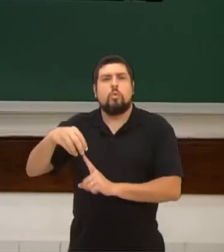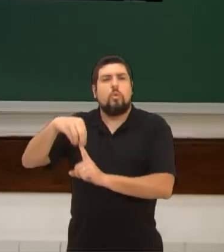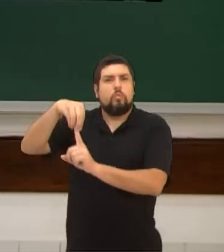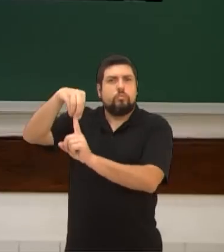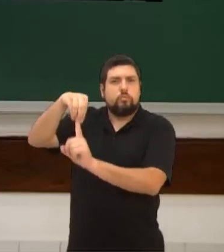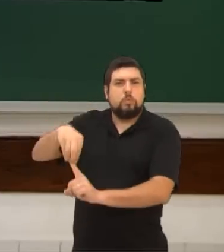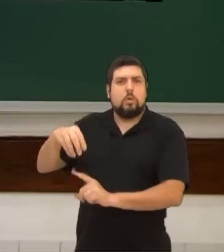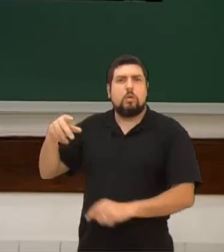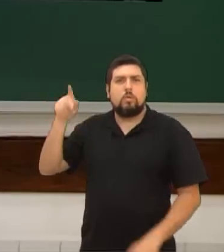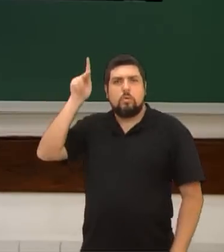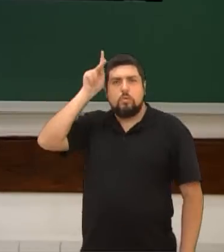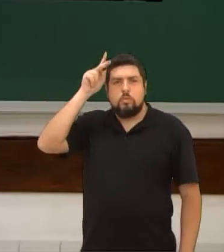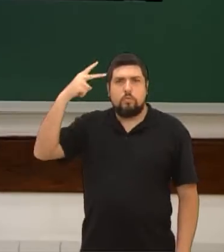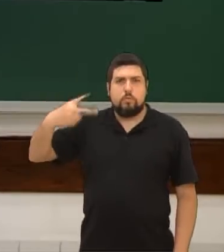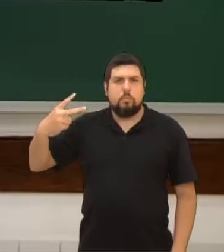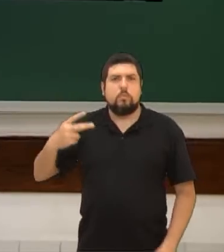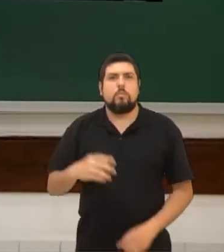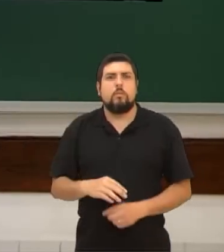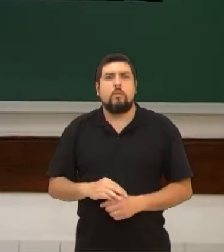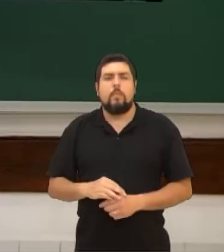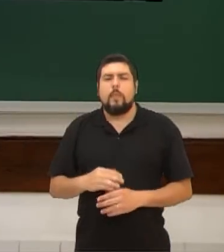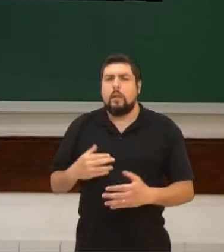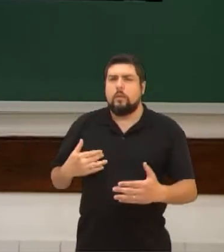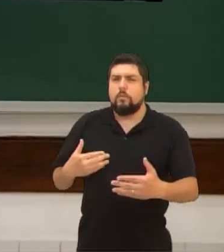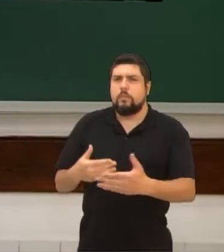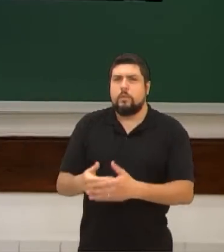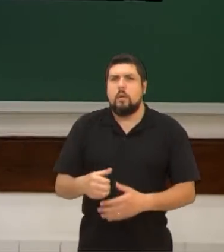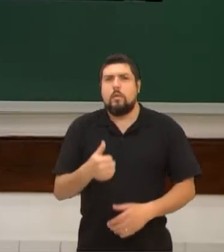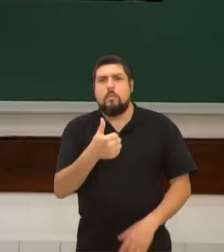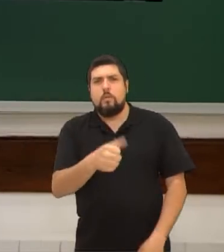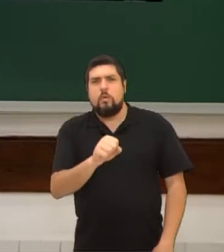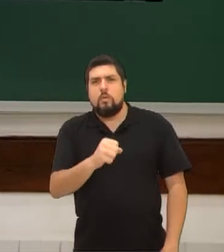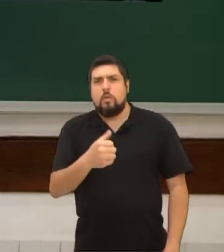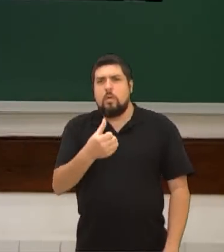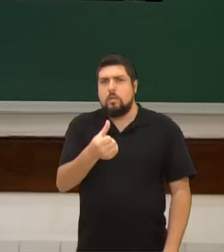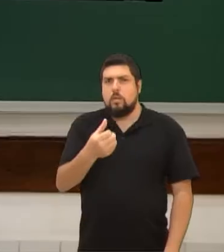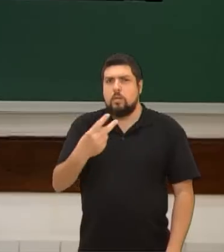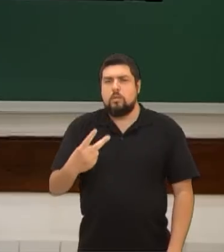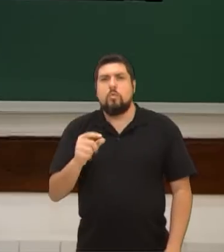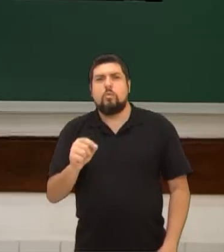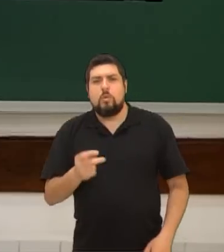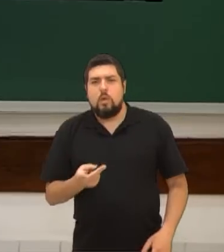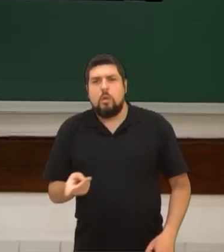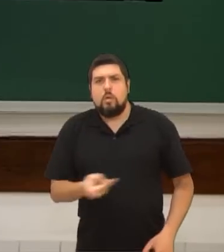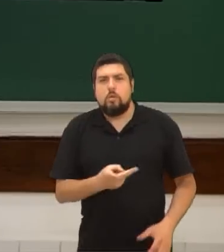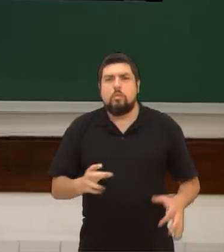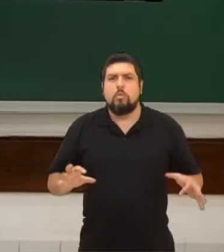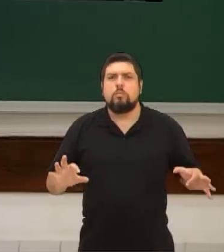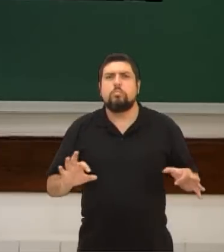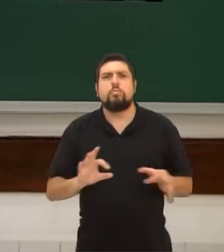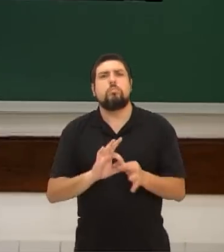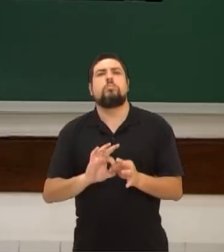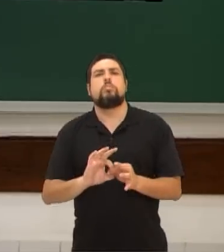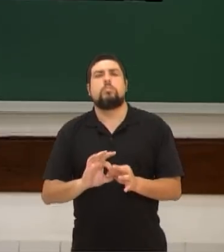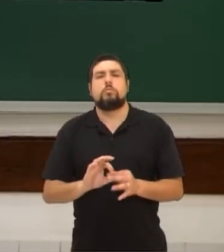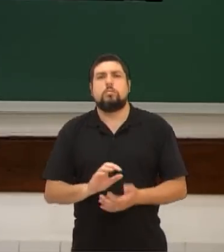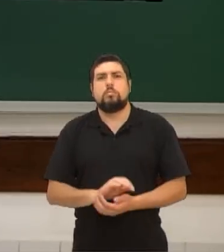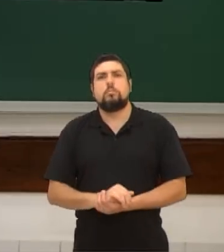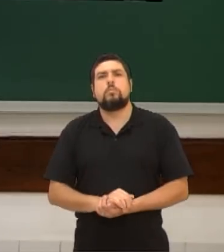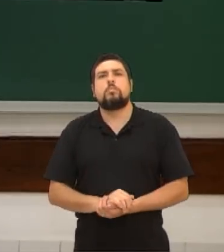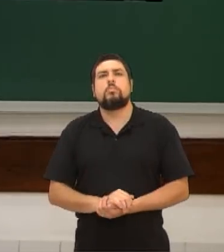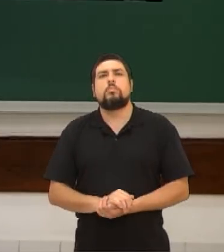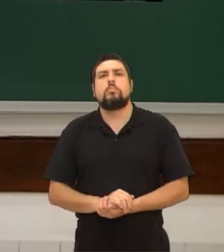até 1962 houve uma coalizão entre esses dois partidos políticos aqui.